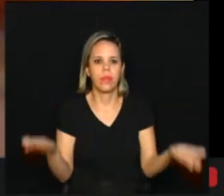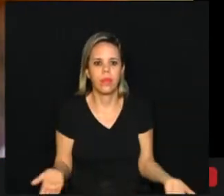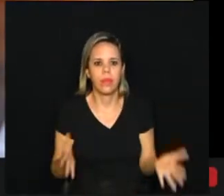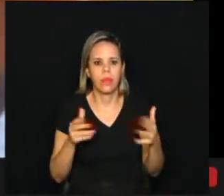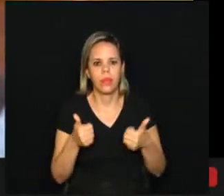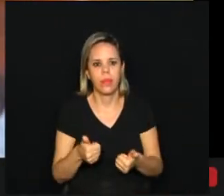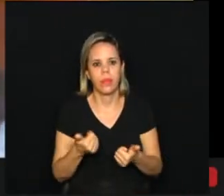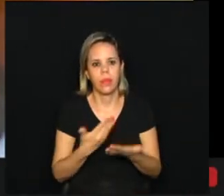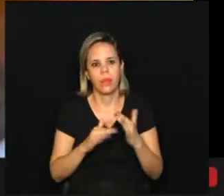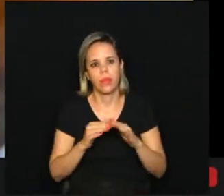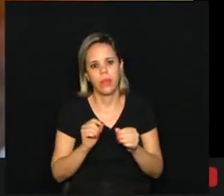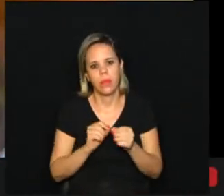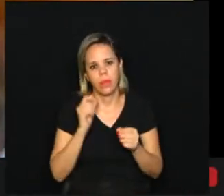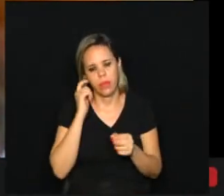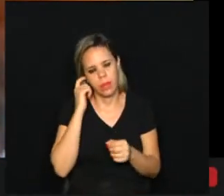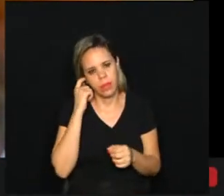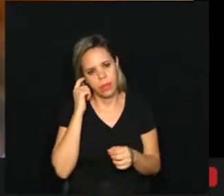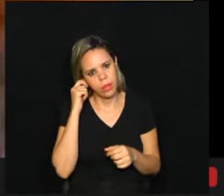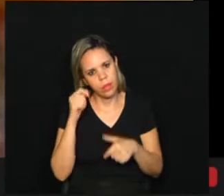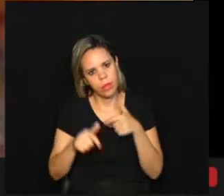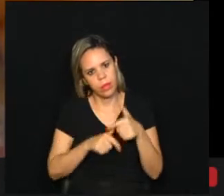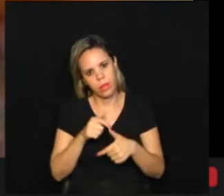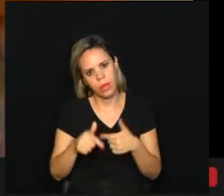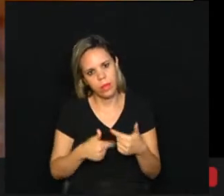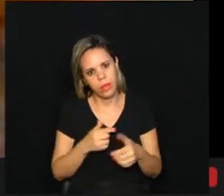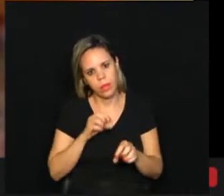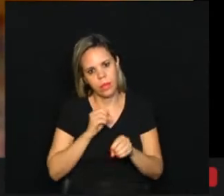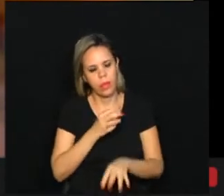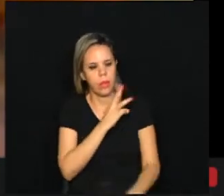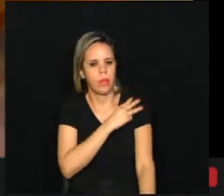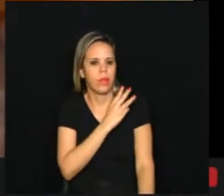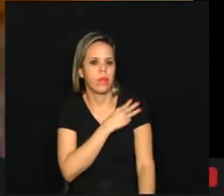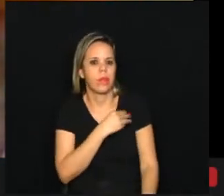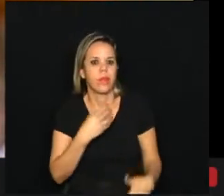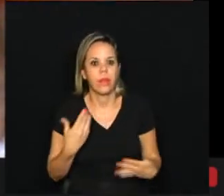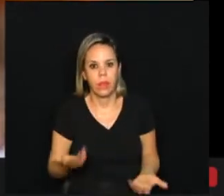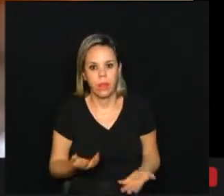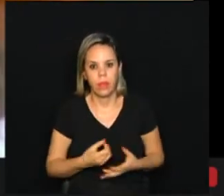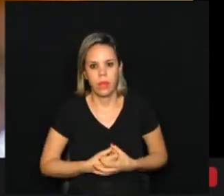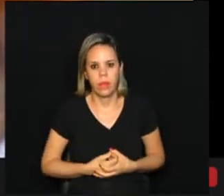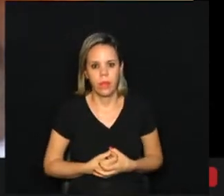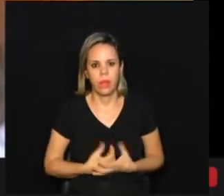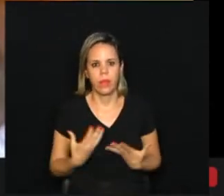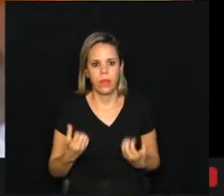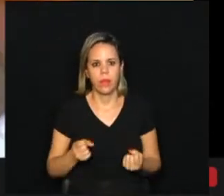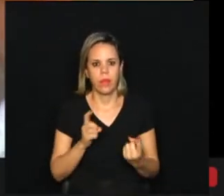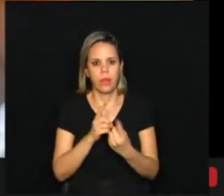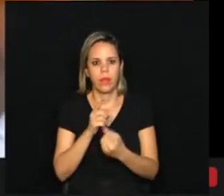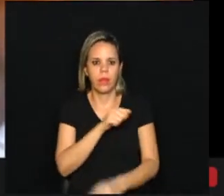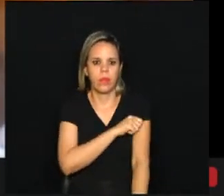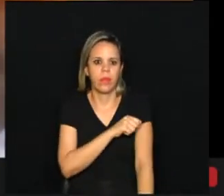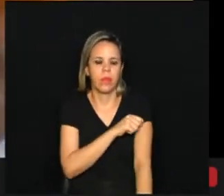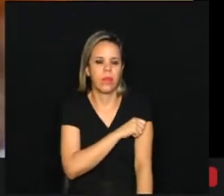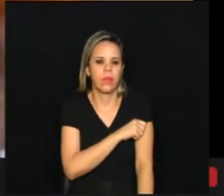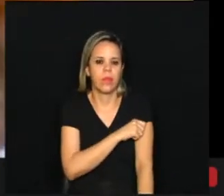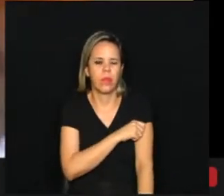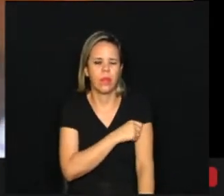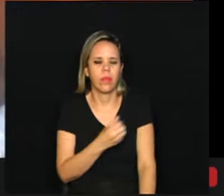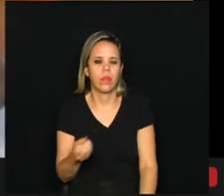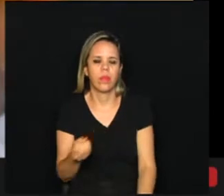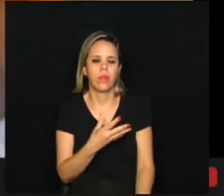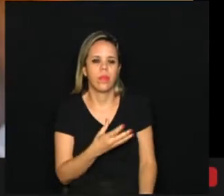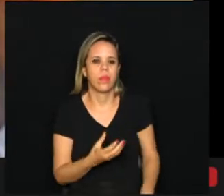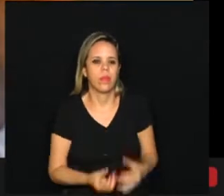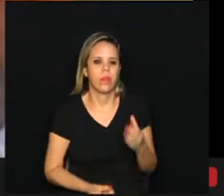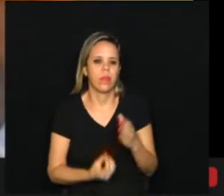bem, a escola faz um trabalho no ensino médio, mas e o acolhimento do aluno lá, o aluno mais novo que